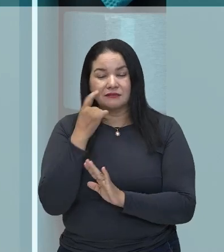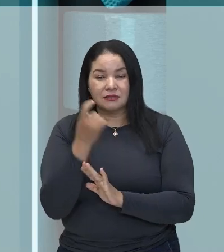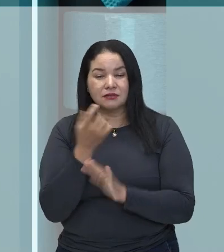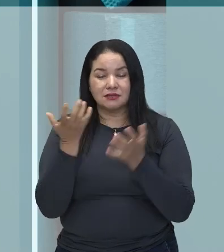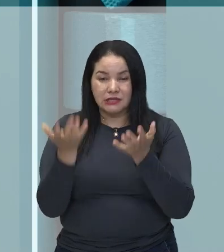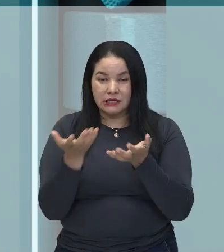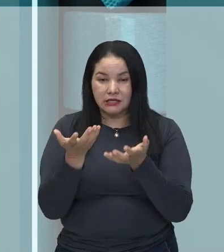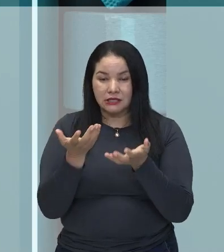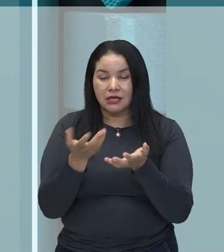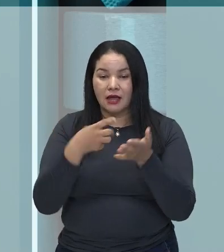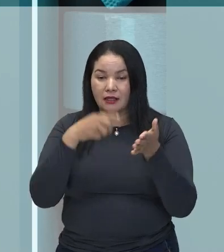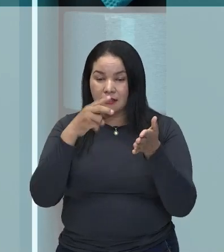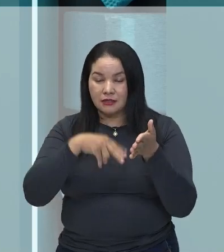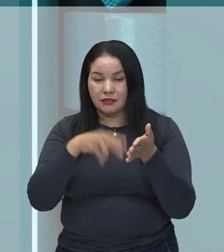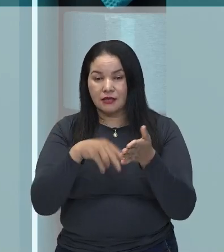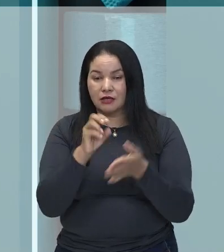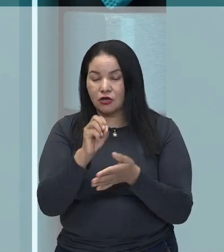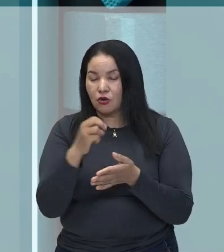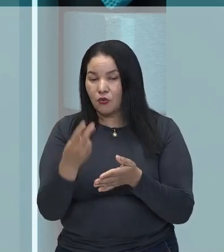utilizar